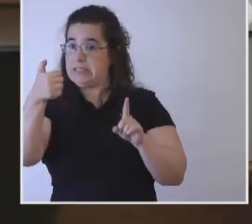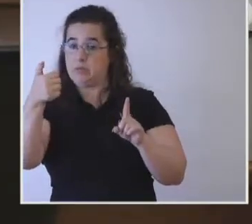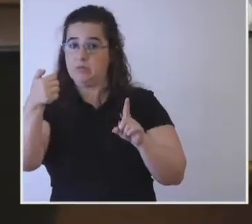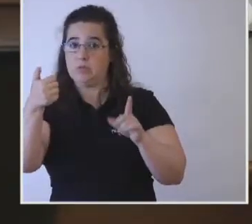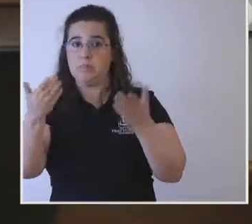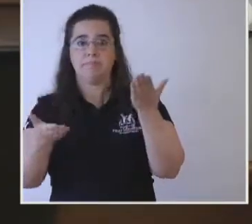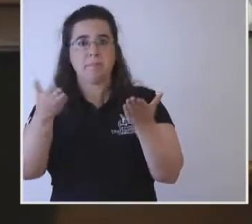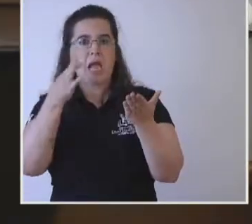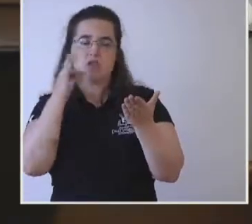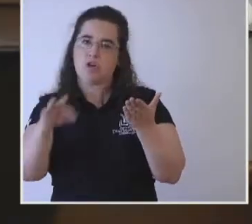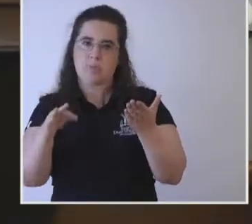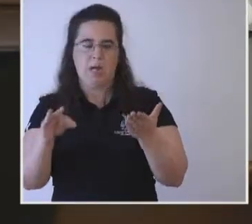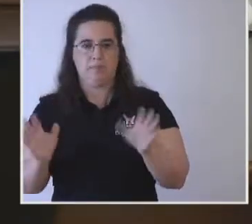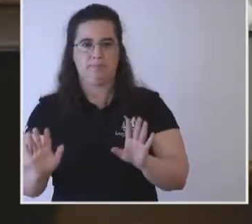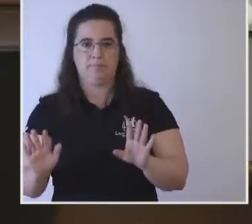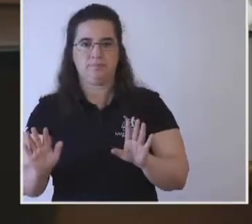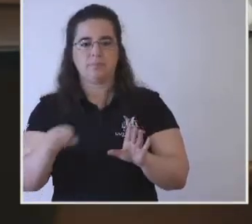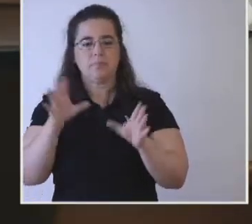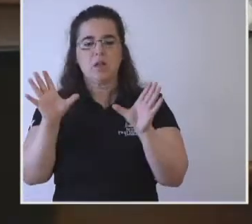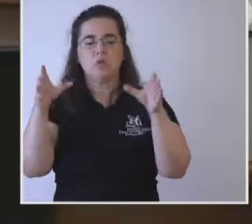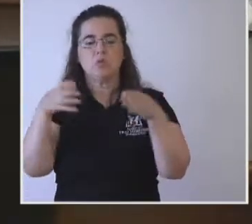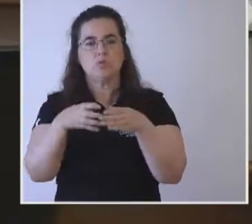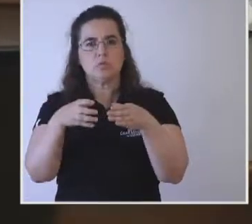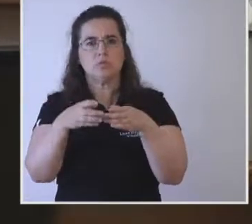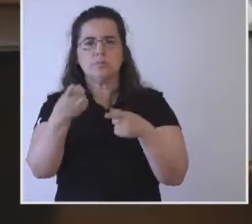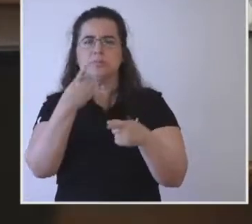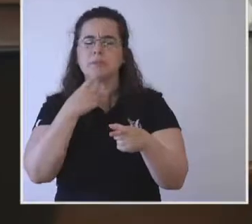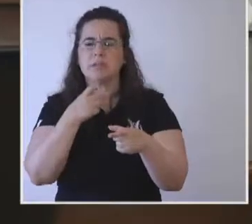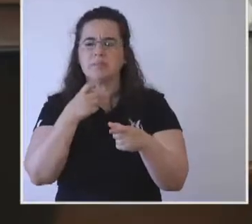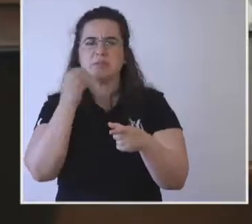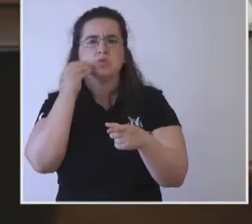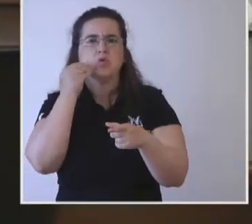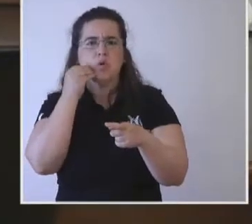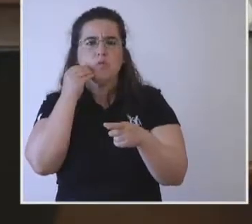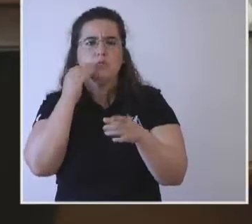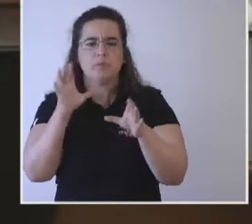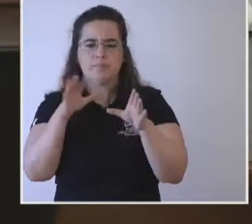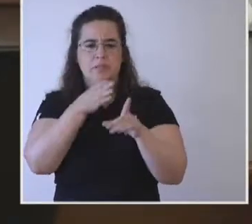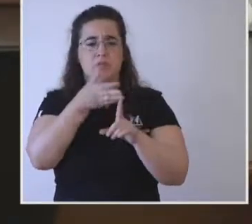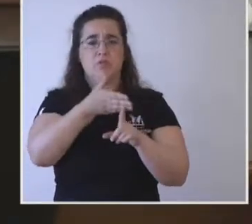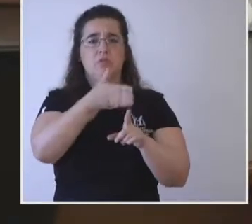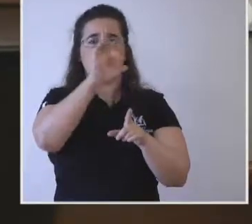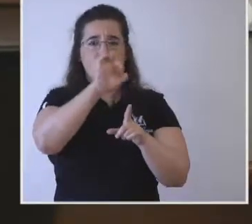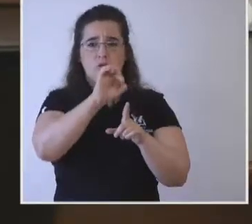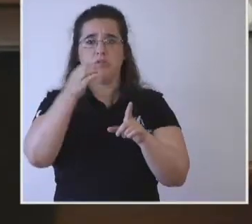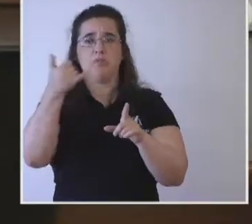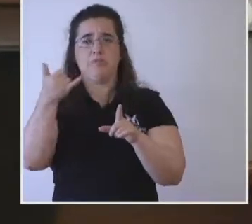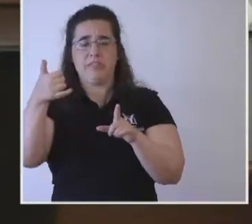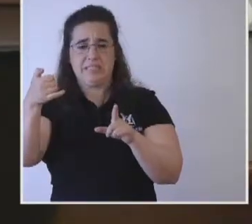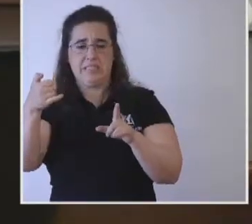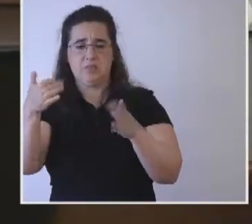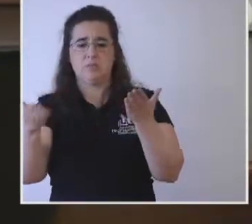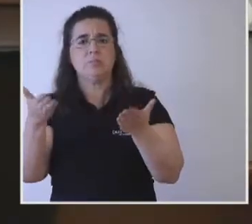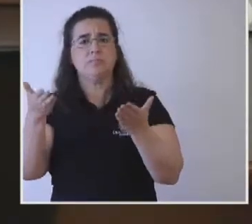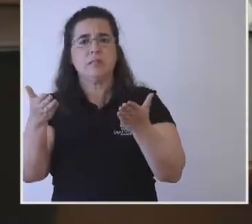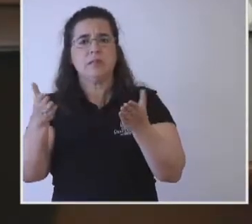foi questionado como é que era a população adventista. Os adventistas vegan